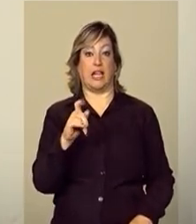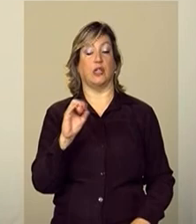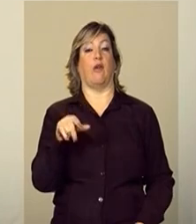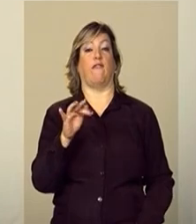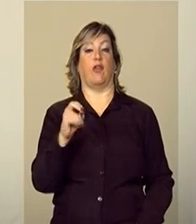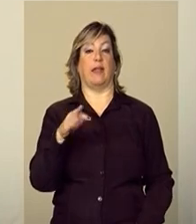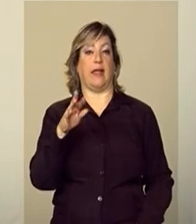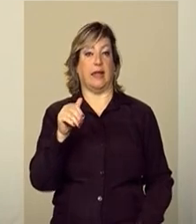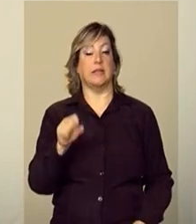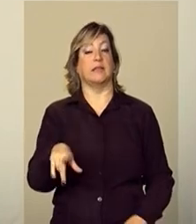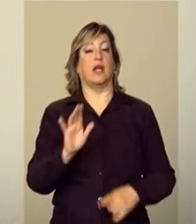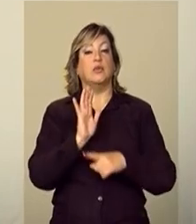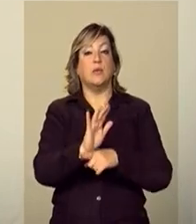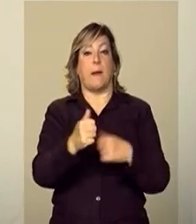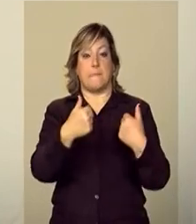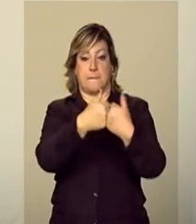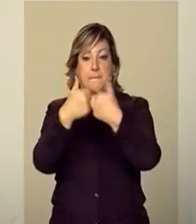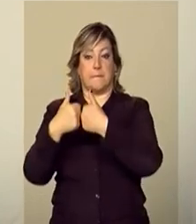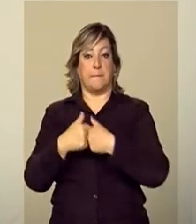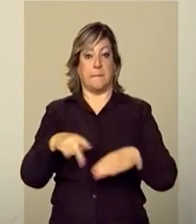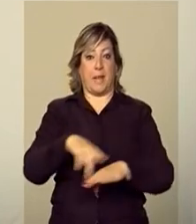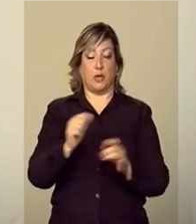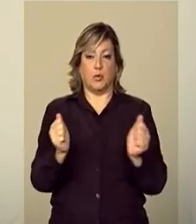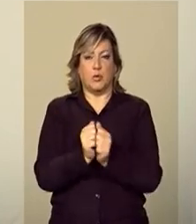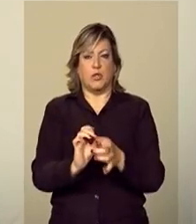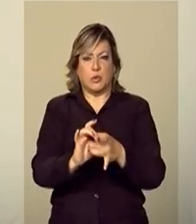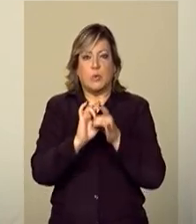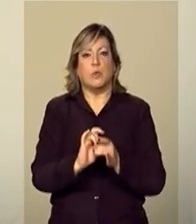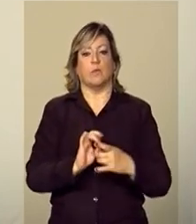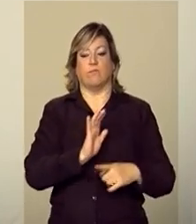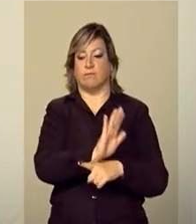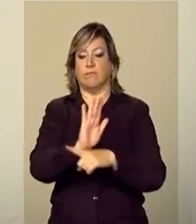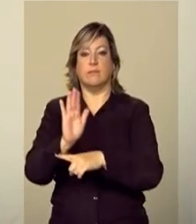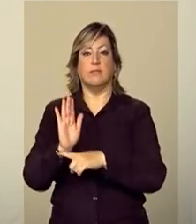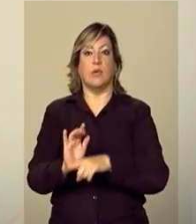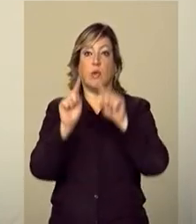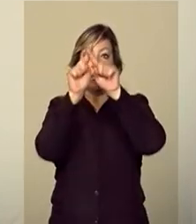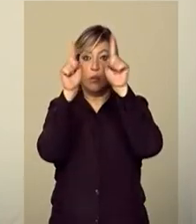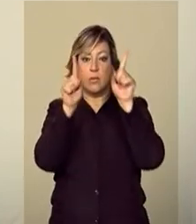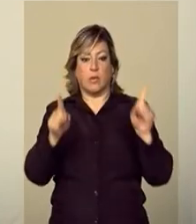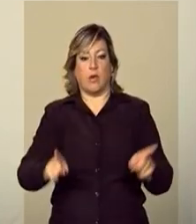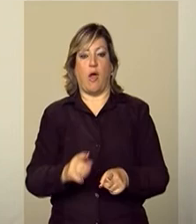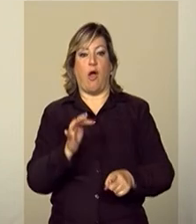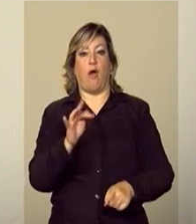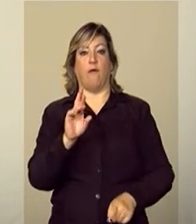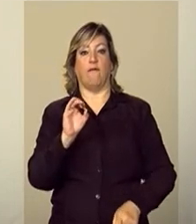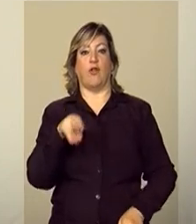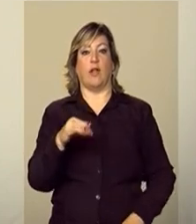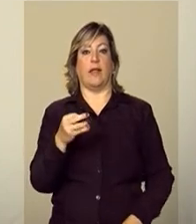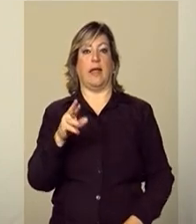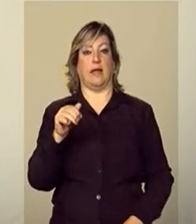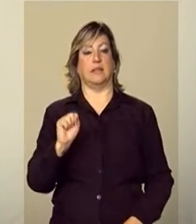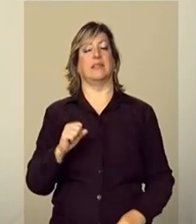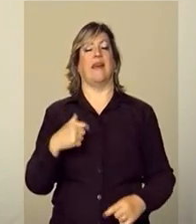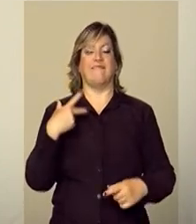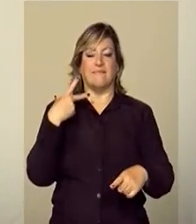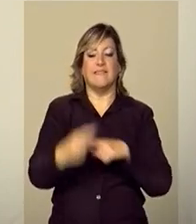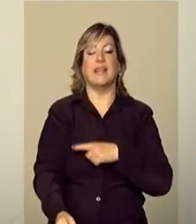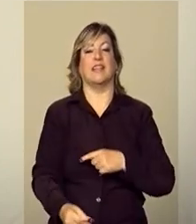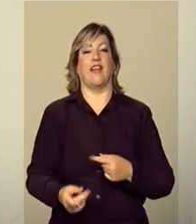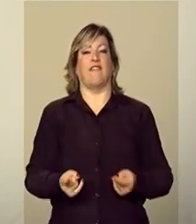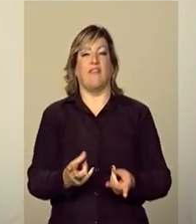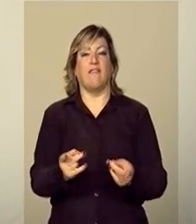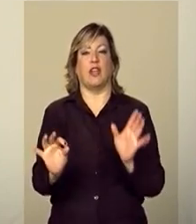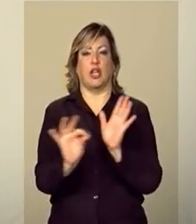junto com os países vizinhos uma sólida rede de proteção das Fronteiras combatendo o tráfico de drogas